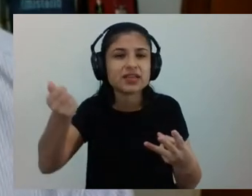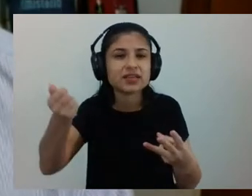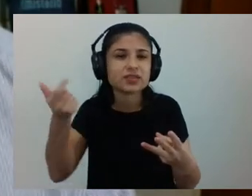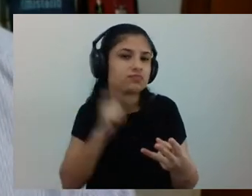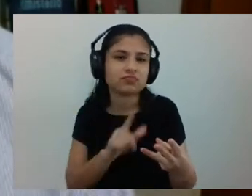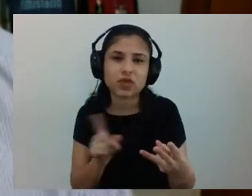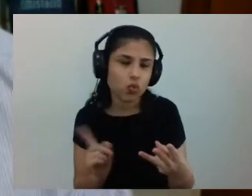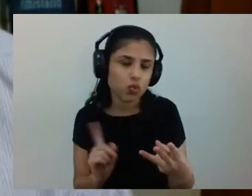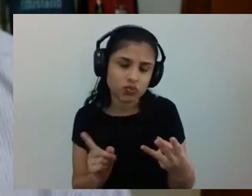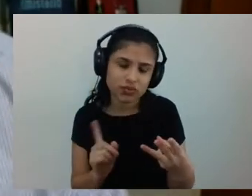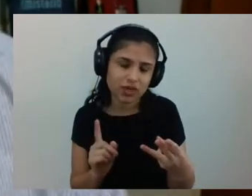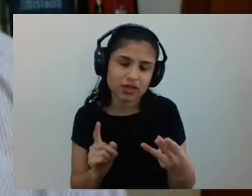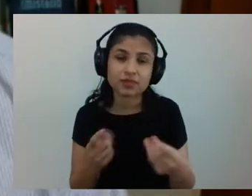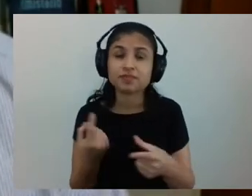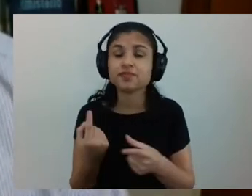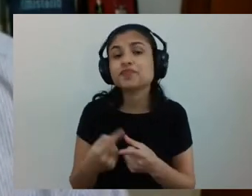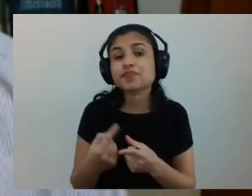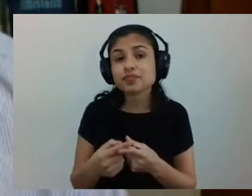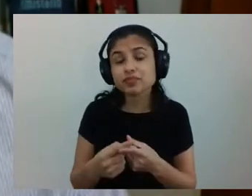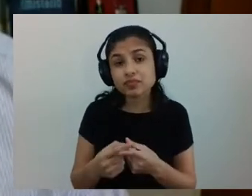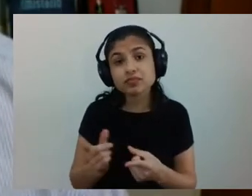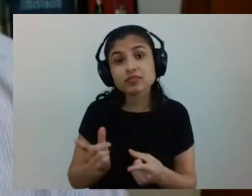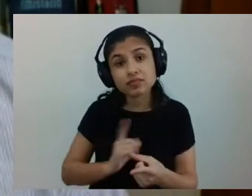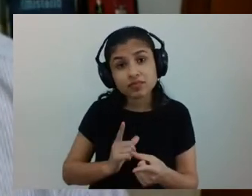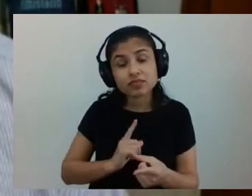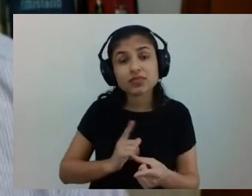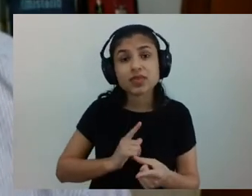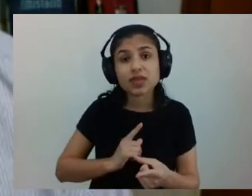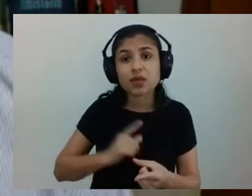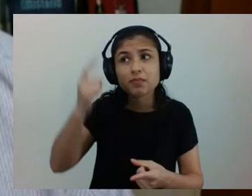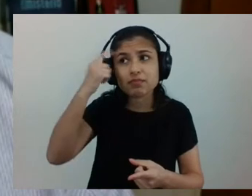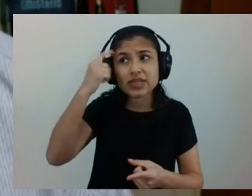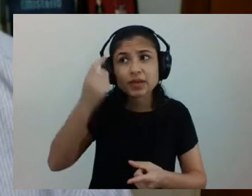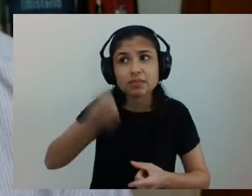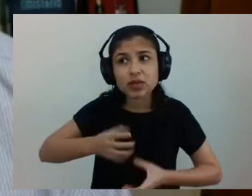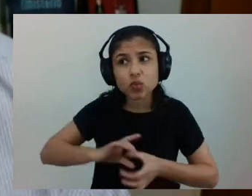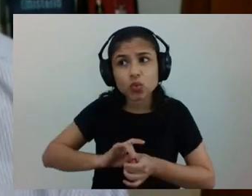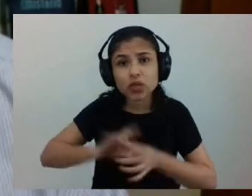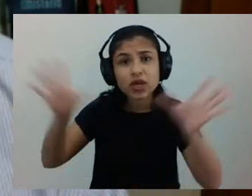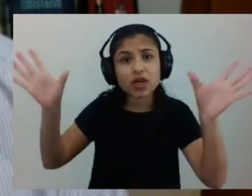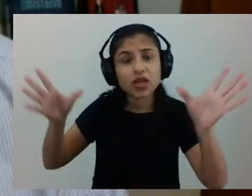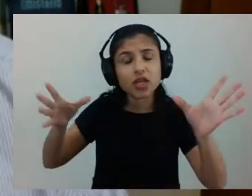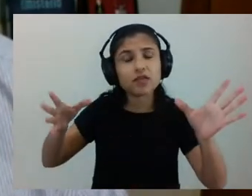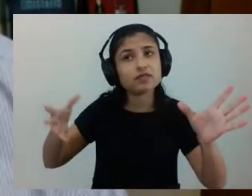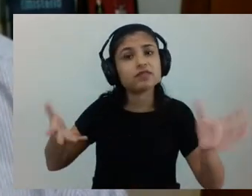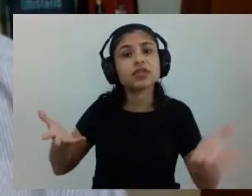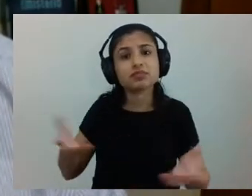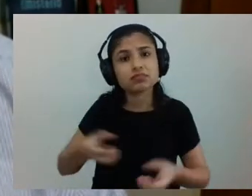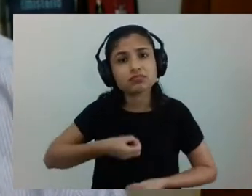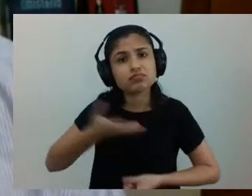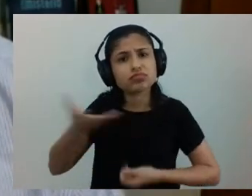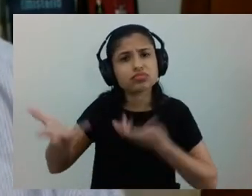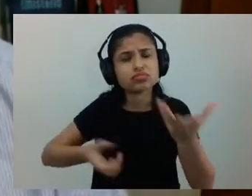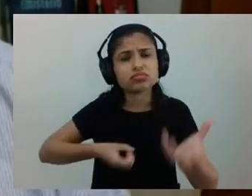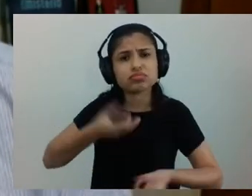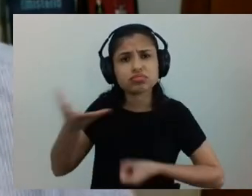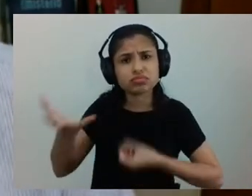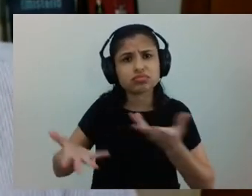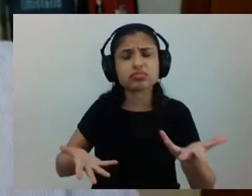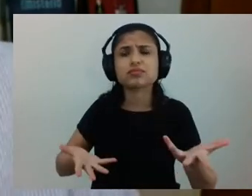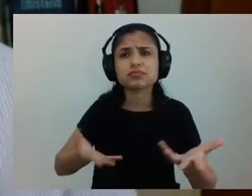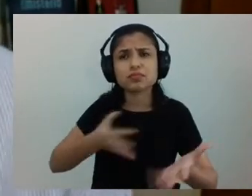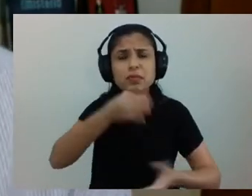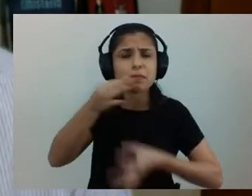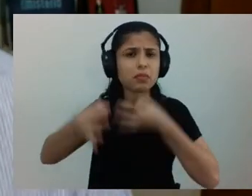Pois somente quando nós temos o livre pensar permitido, quando nós temos o livre manifestar